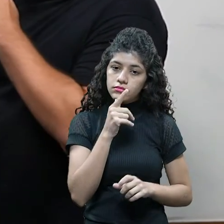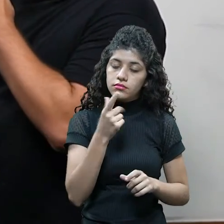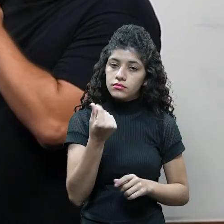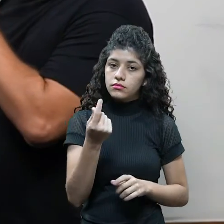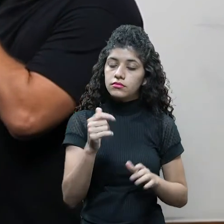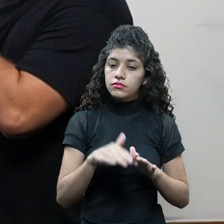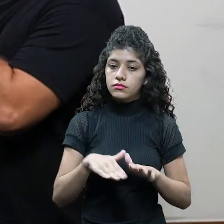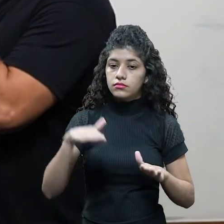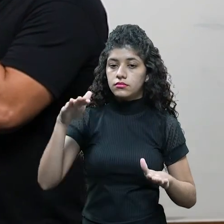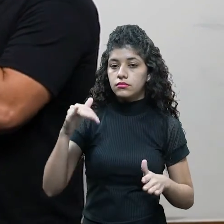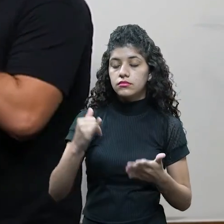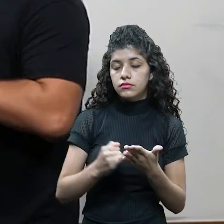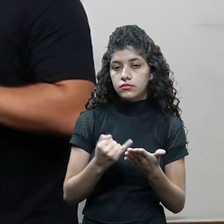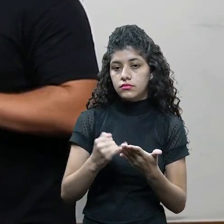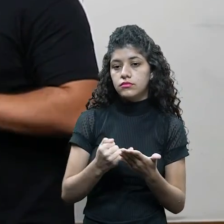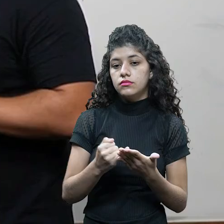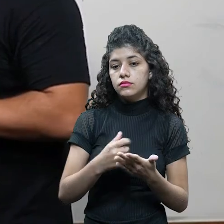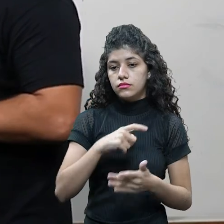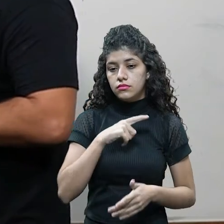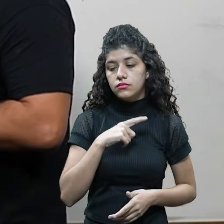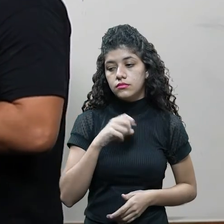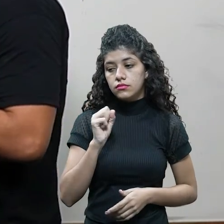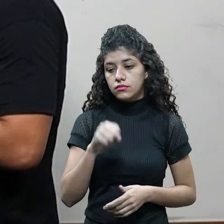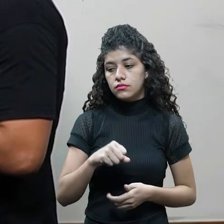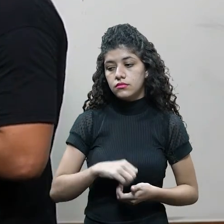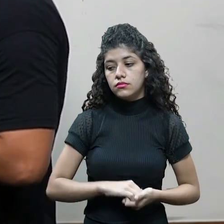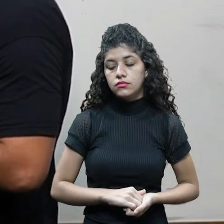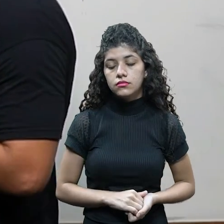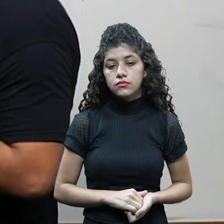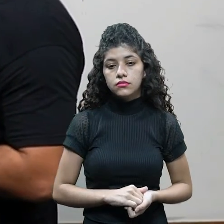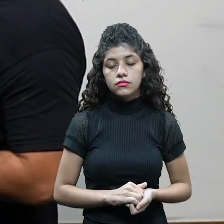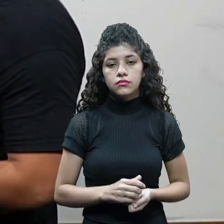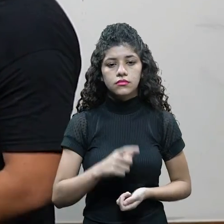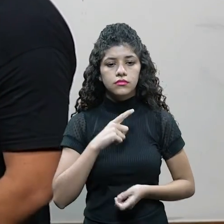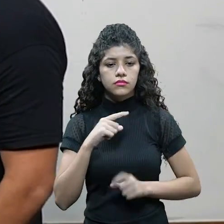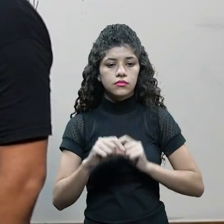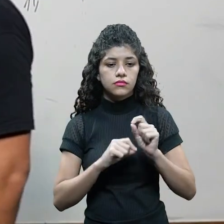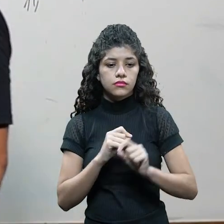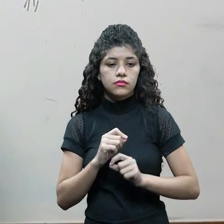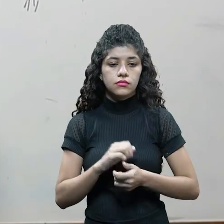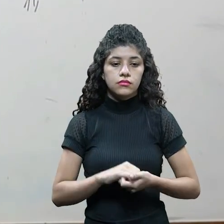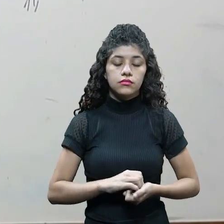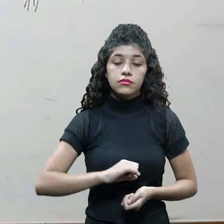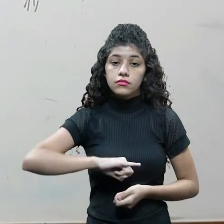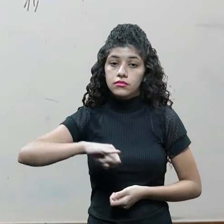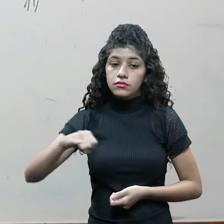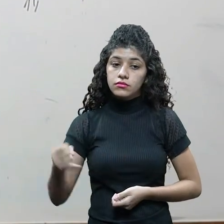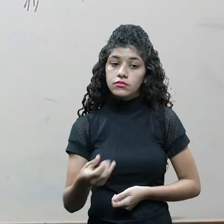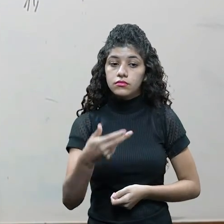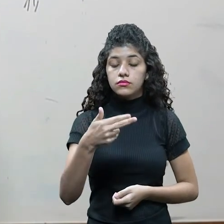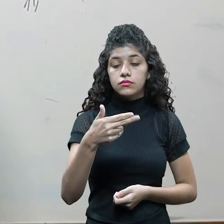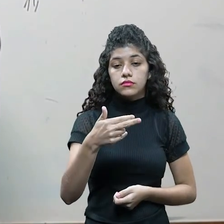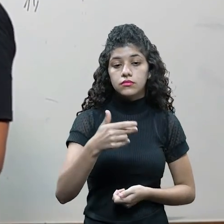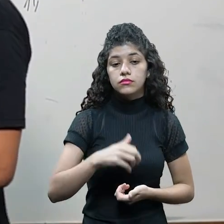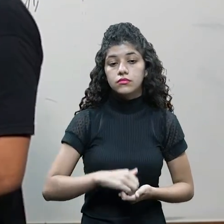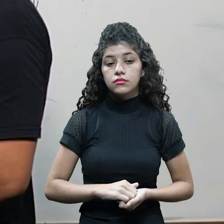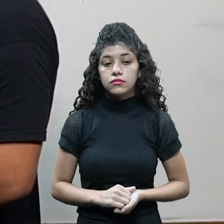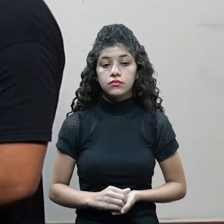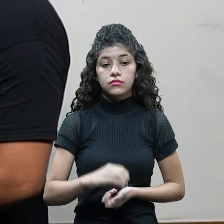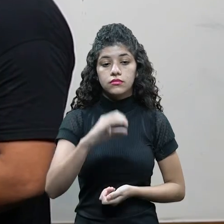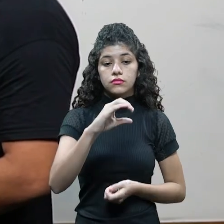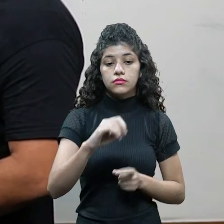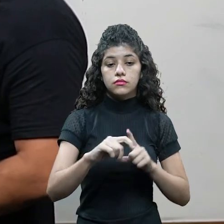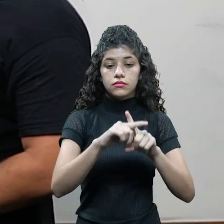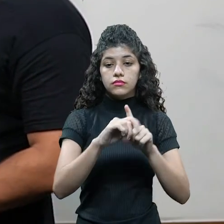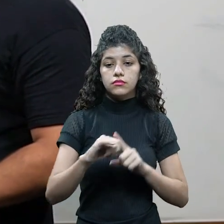Mas querendo ou não, os juros ele vai estar presente nas nossas vidas. E aí tem uma formulazinha para calcular juros, que é J é igual a